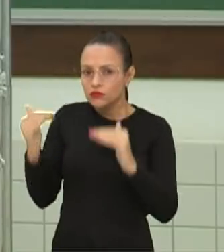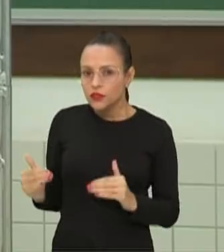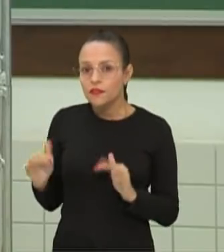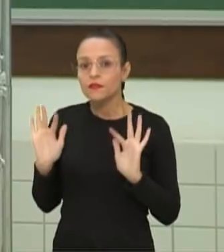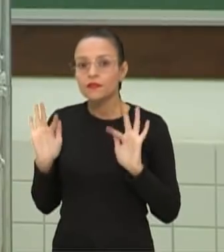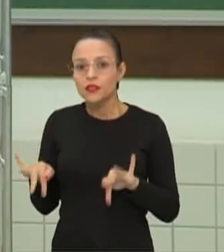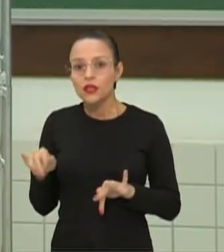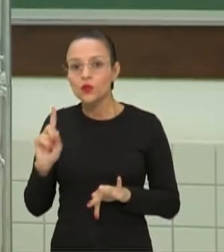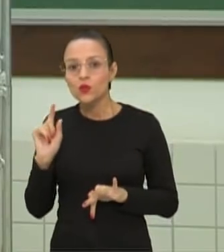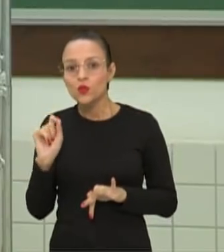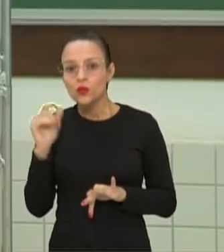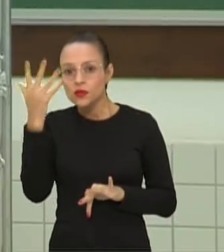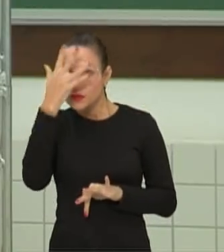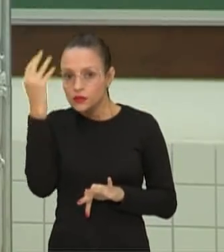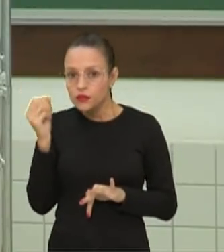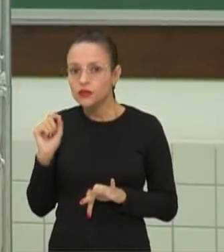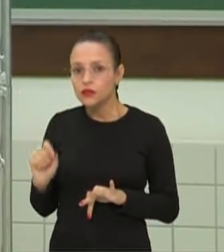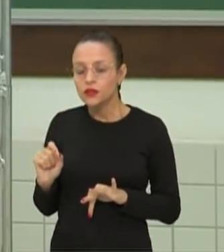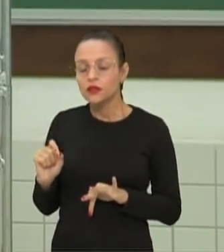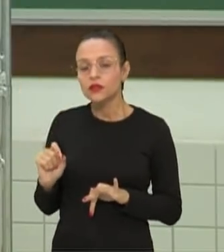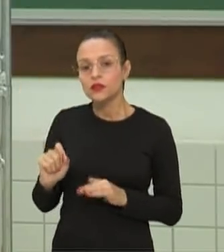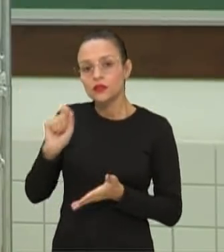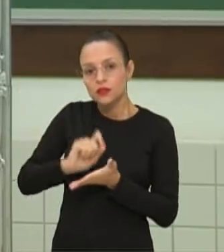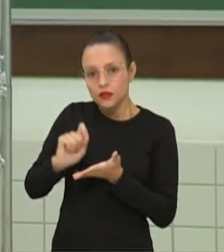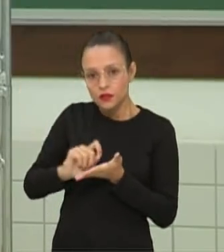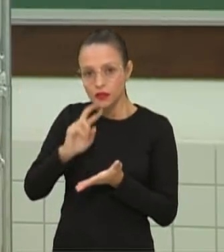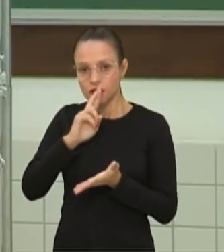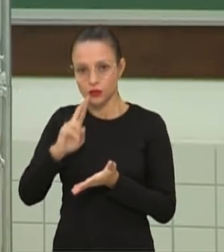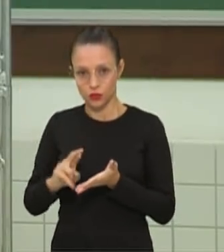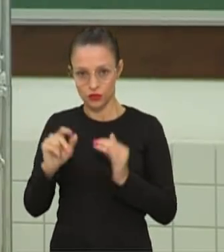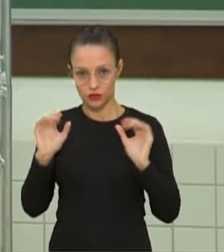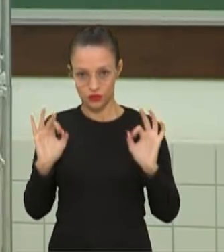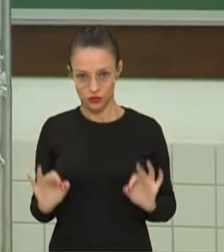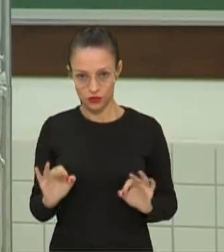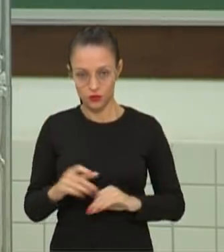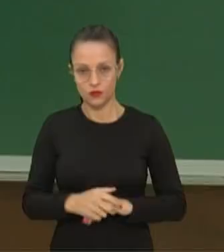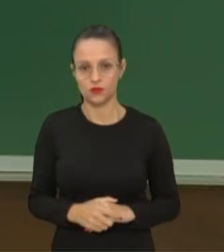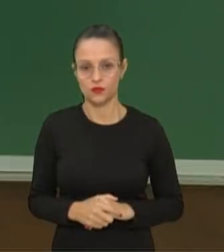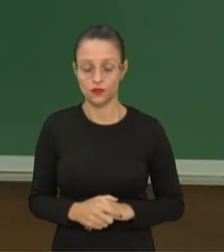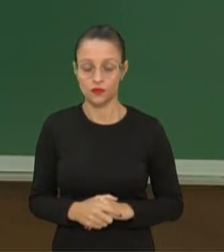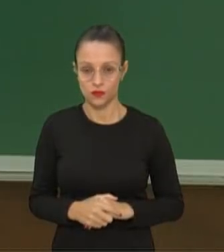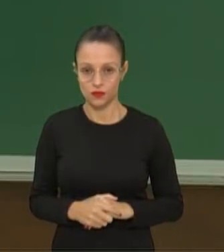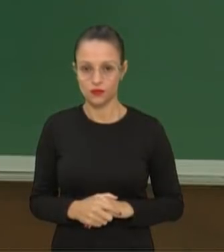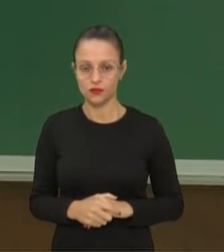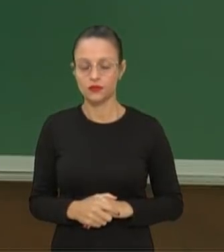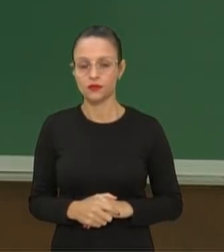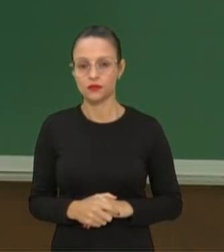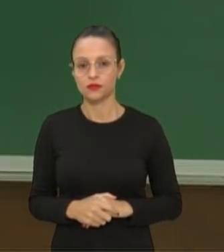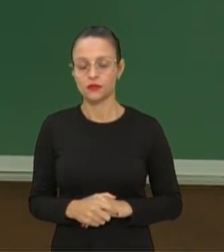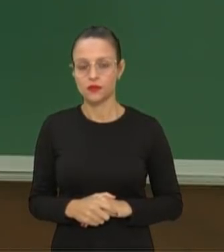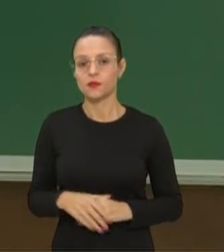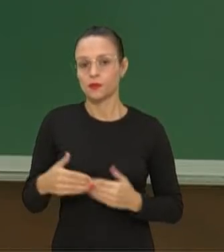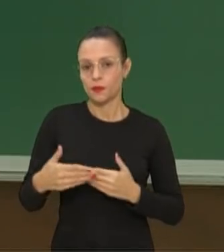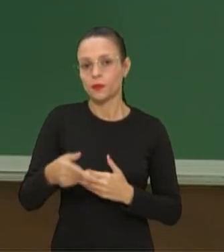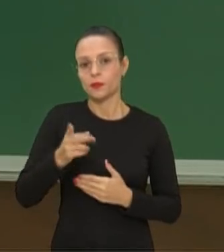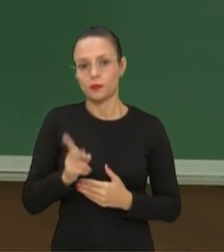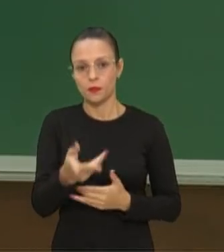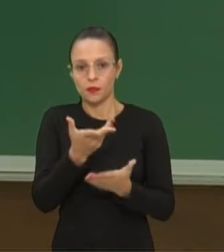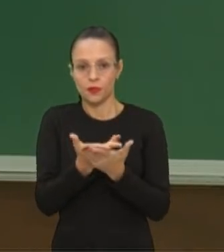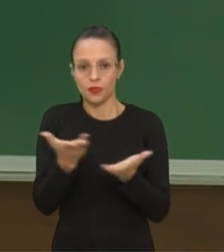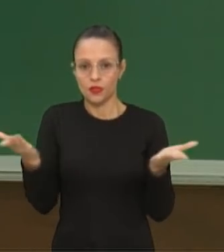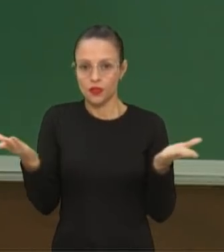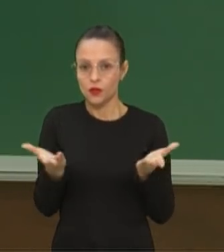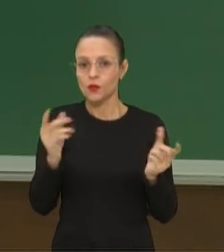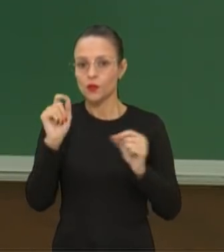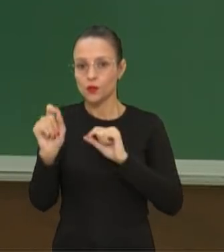não esqueça de escrever a resposta desse problema, certo? Então, vamos continuando na aula de hoje.